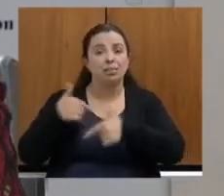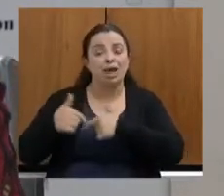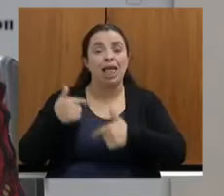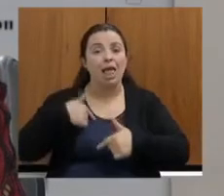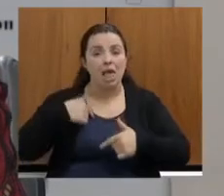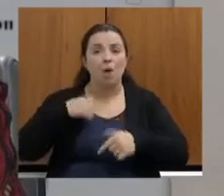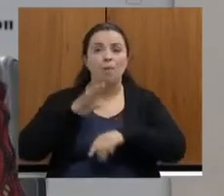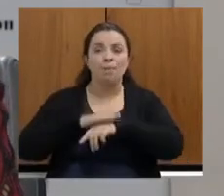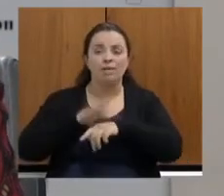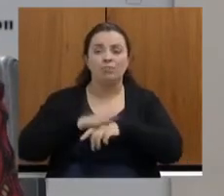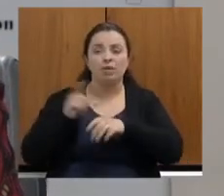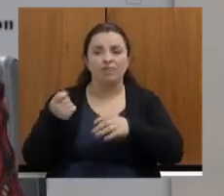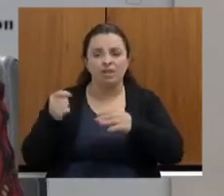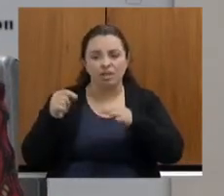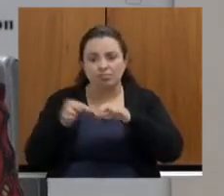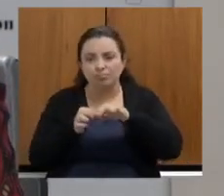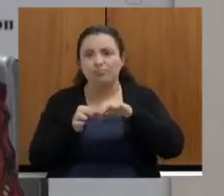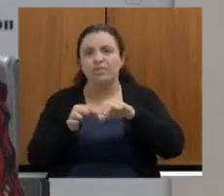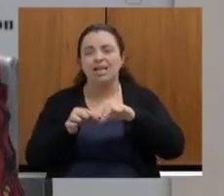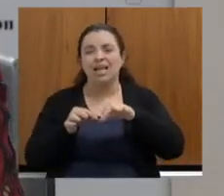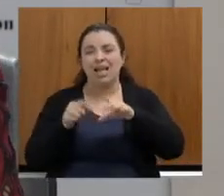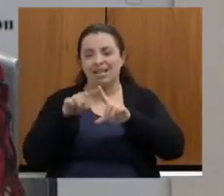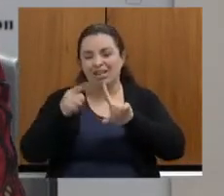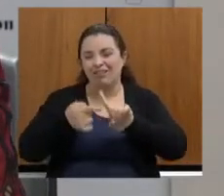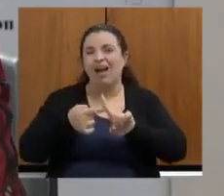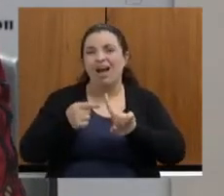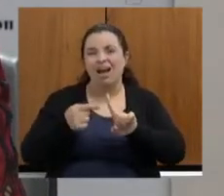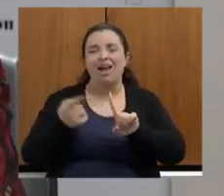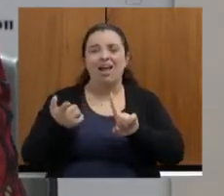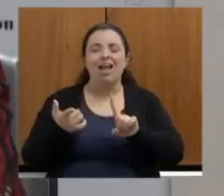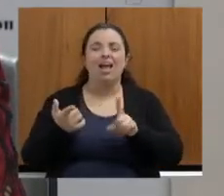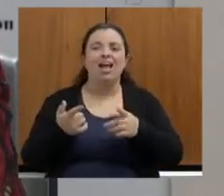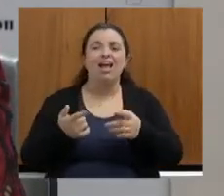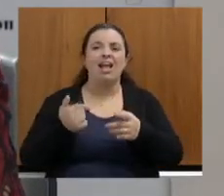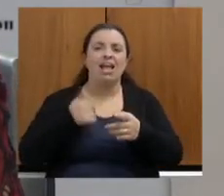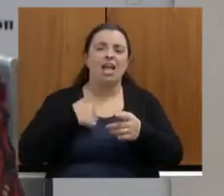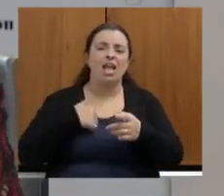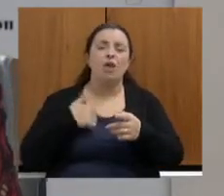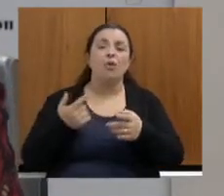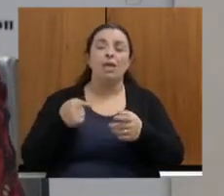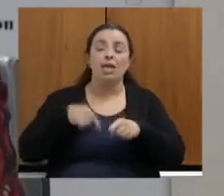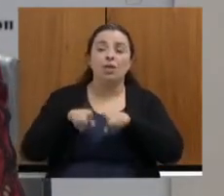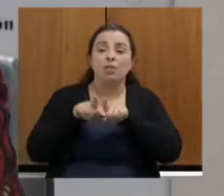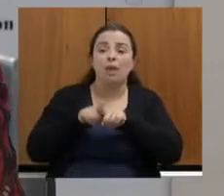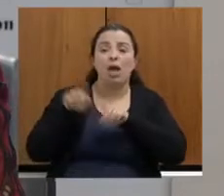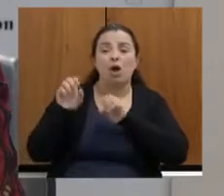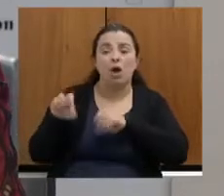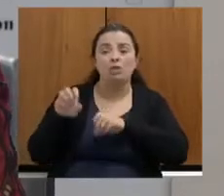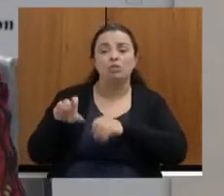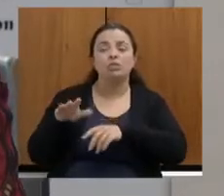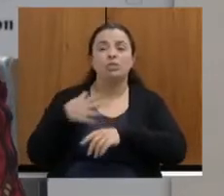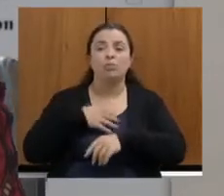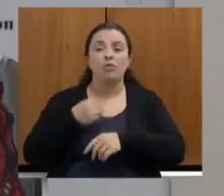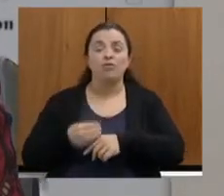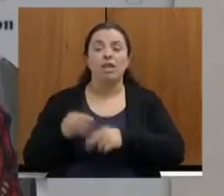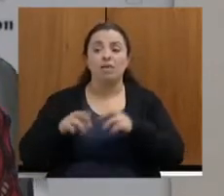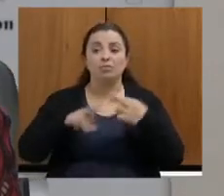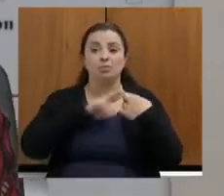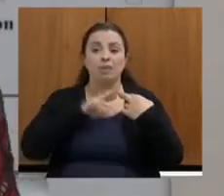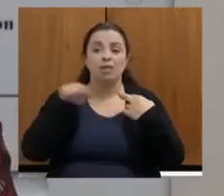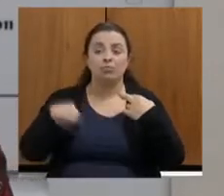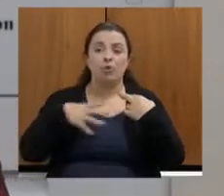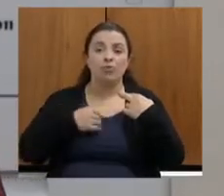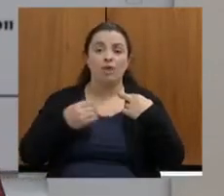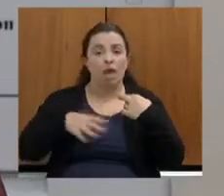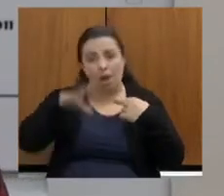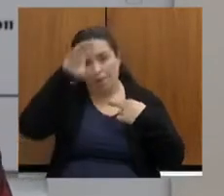eu trazia junto com meu filho e a responsabilidade de passar para ele aquele segmento então assim hoje